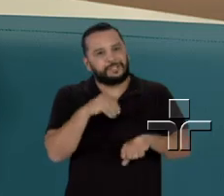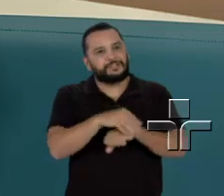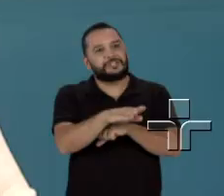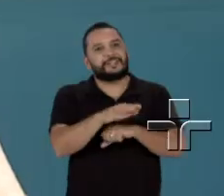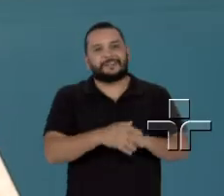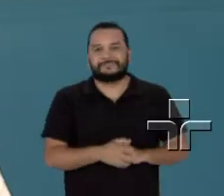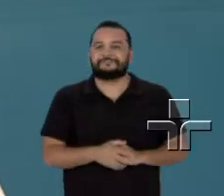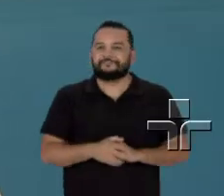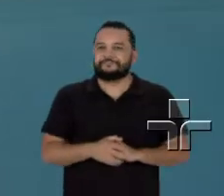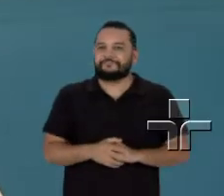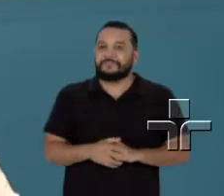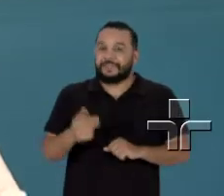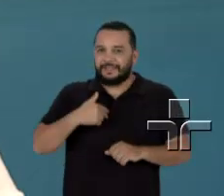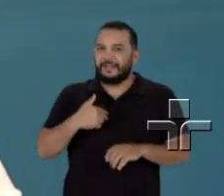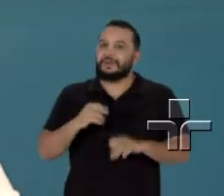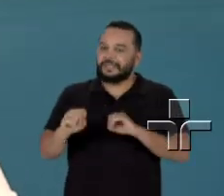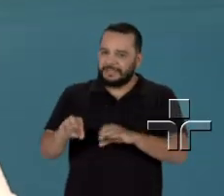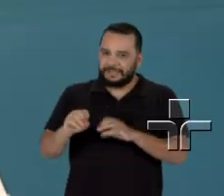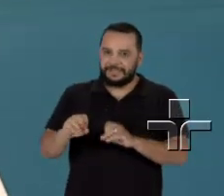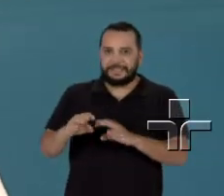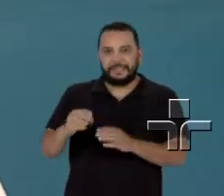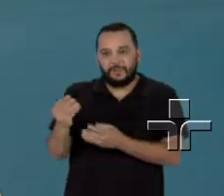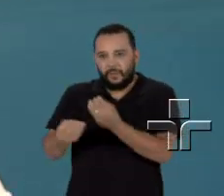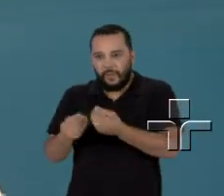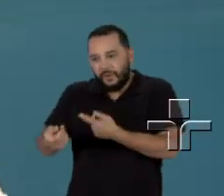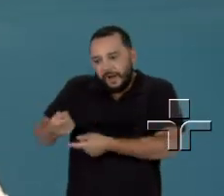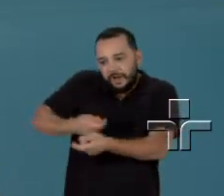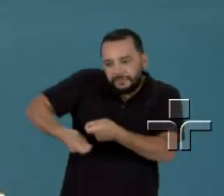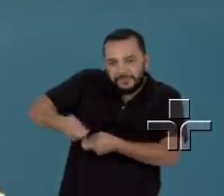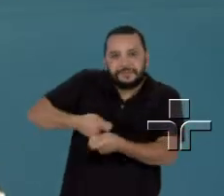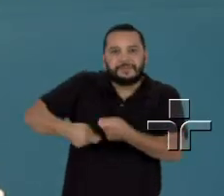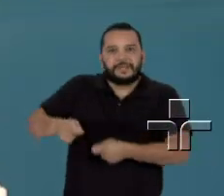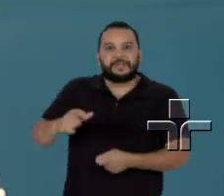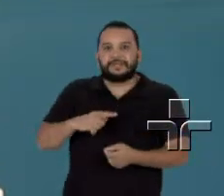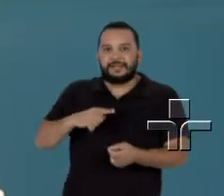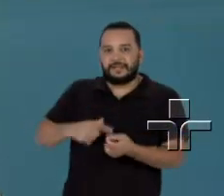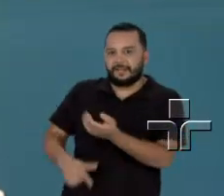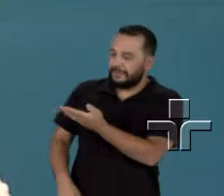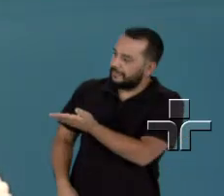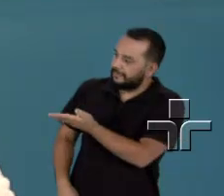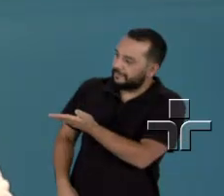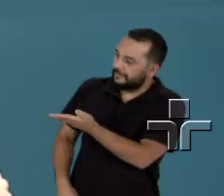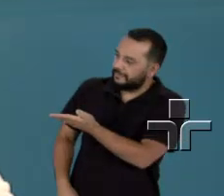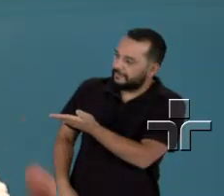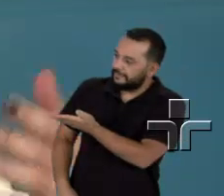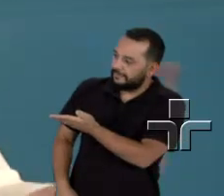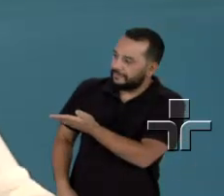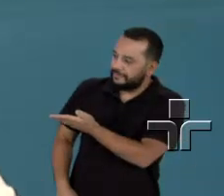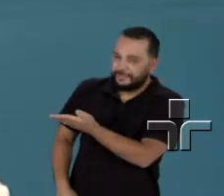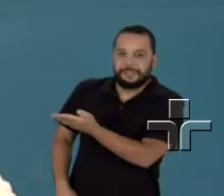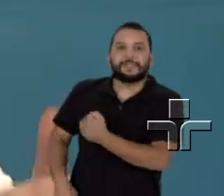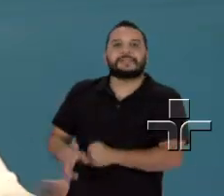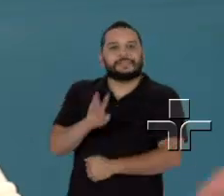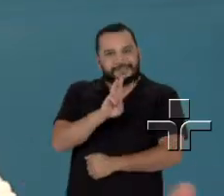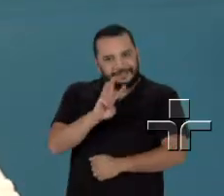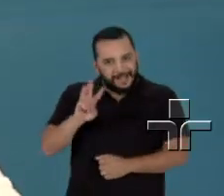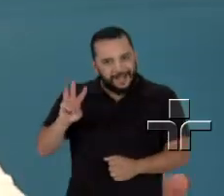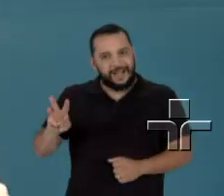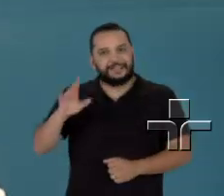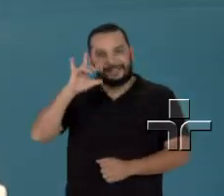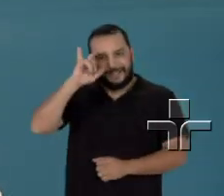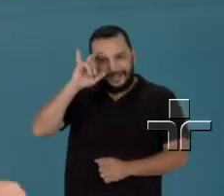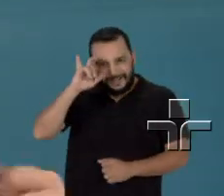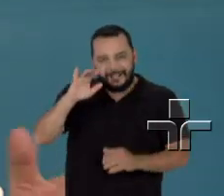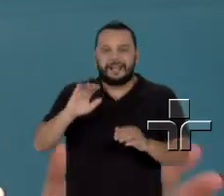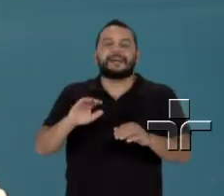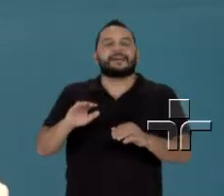ali então eu ensino empreendedorismo tenho o pulo do gato empreendedor a minha consultoria e aí tem o site tem o instagram o